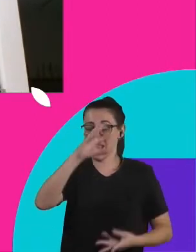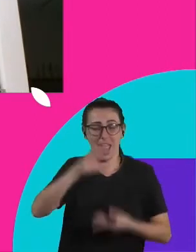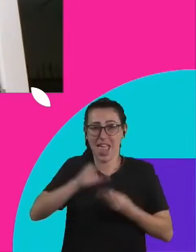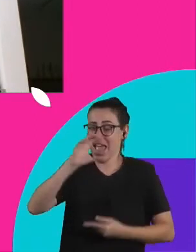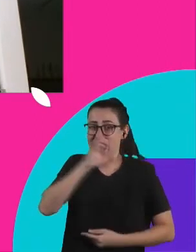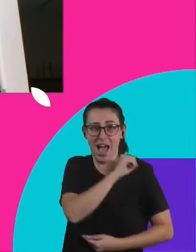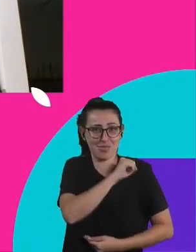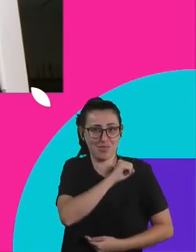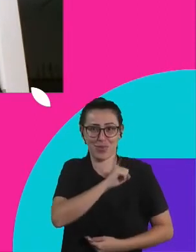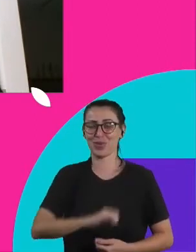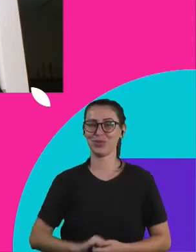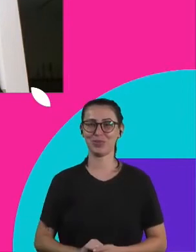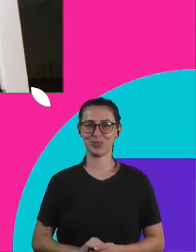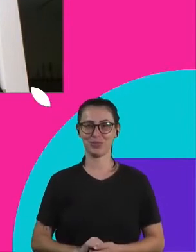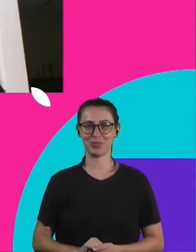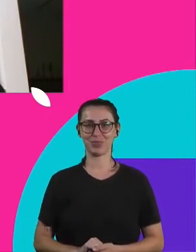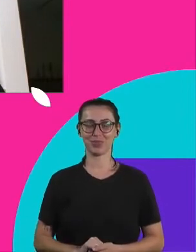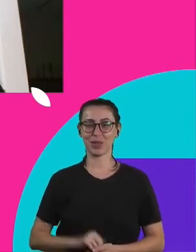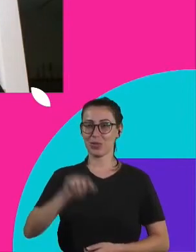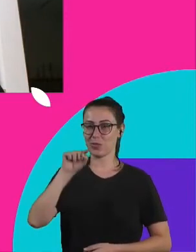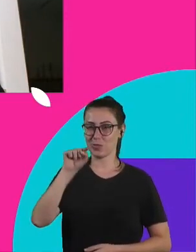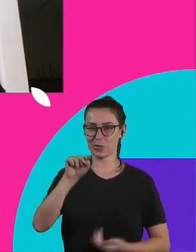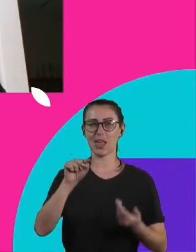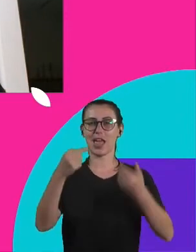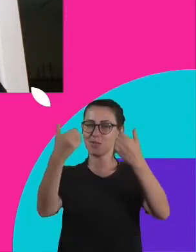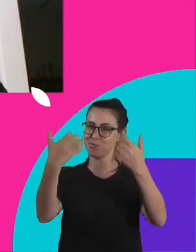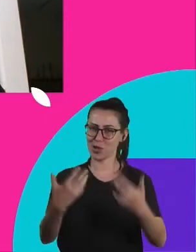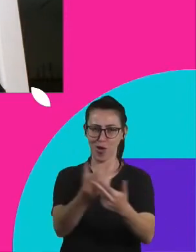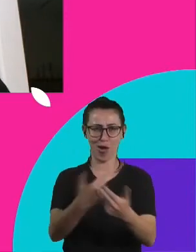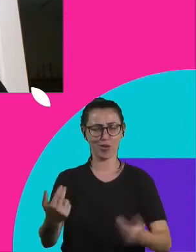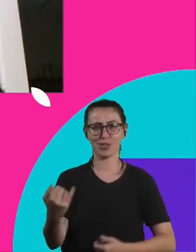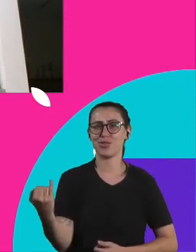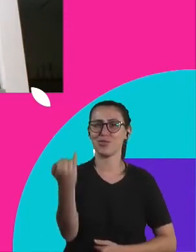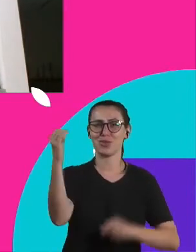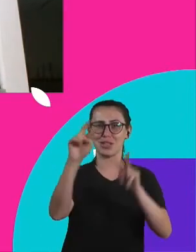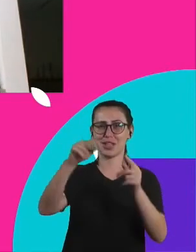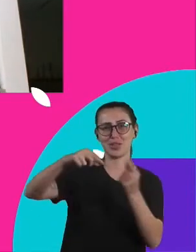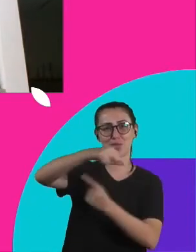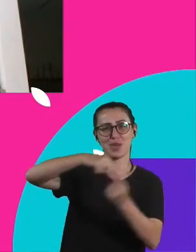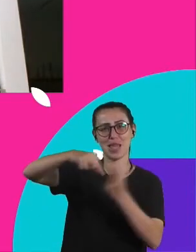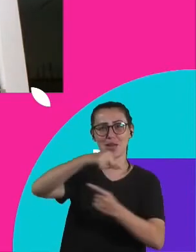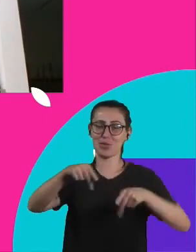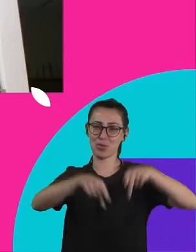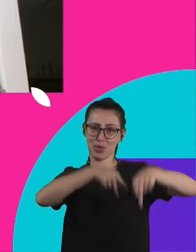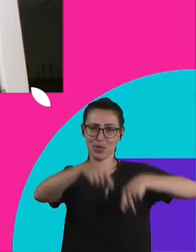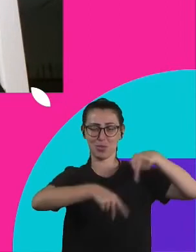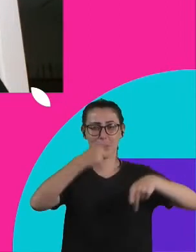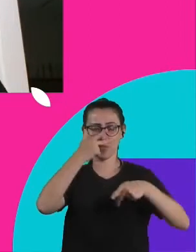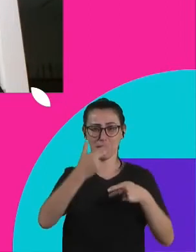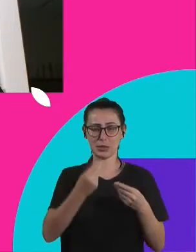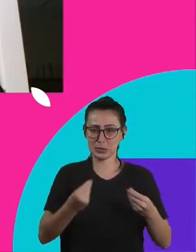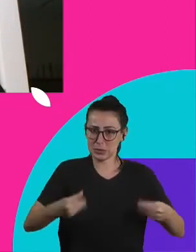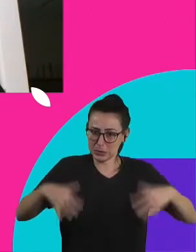vamos lá. Você trouxe um cenário muito importante sobre a questão da economia popular, né, que foi devastada durante toda essa crise